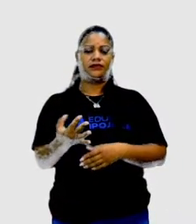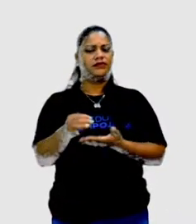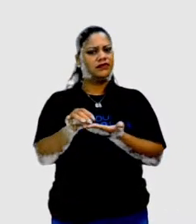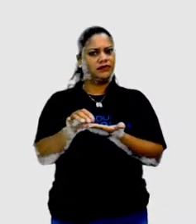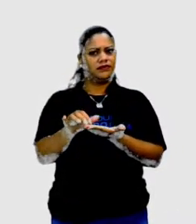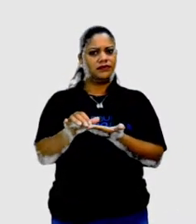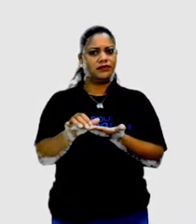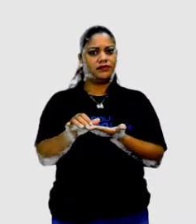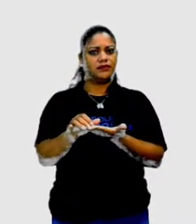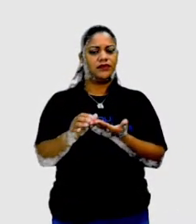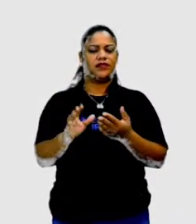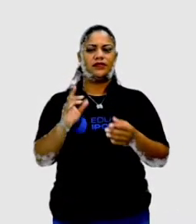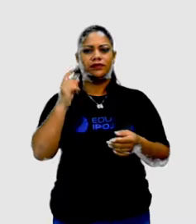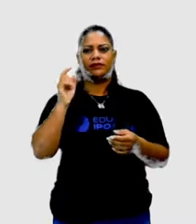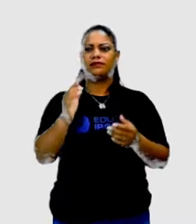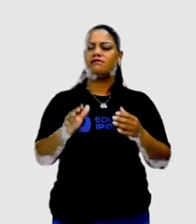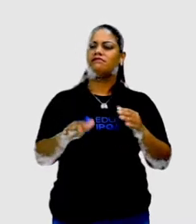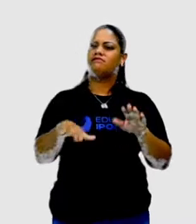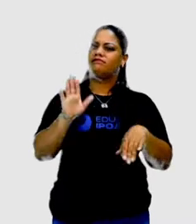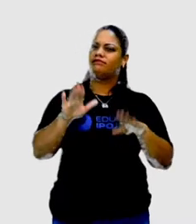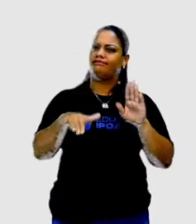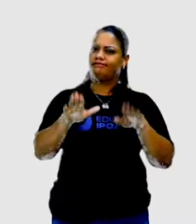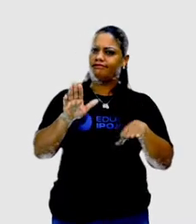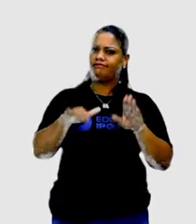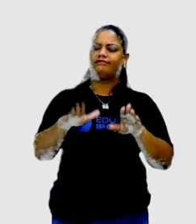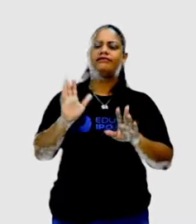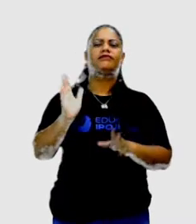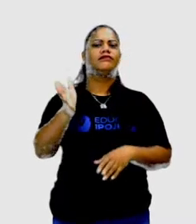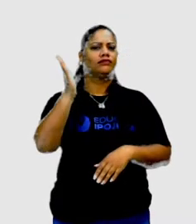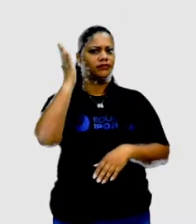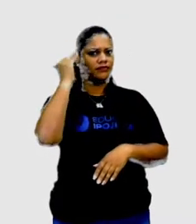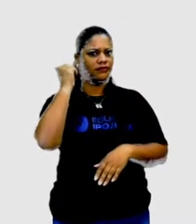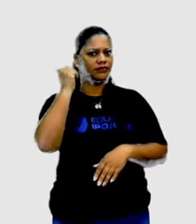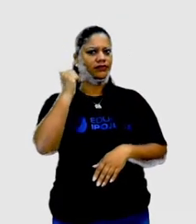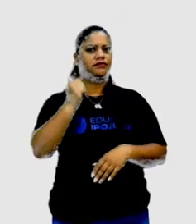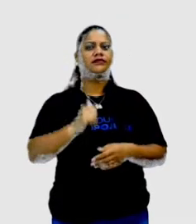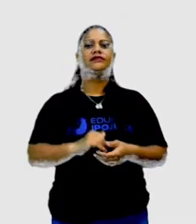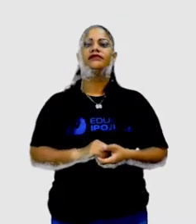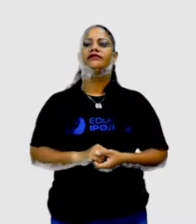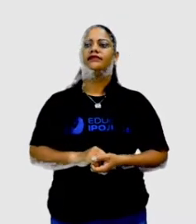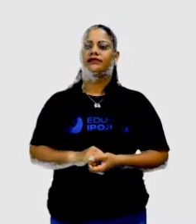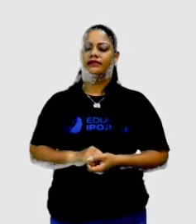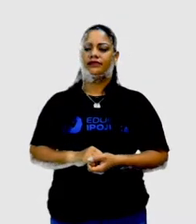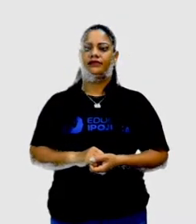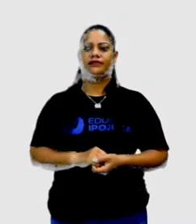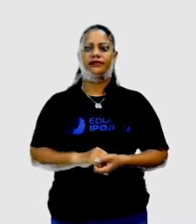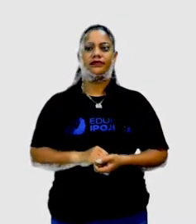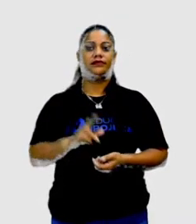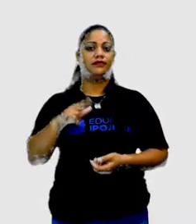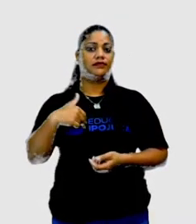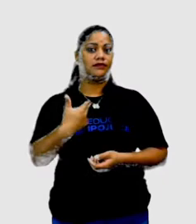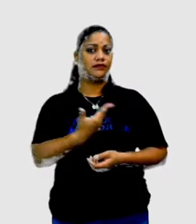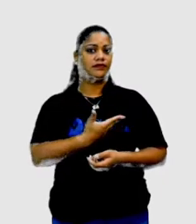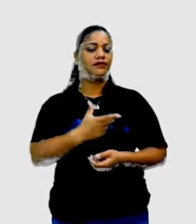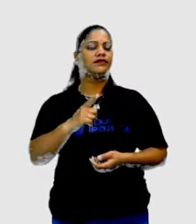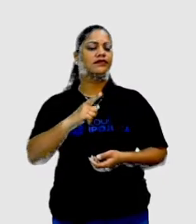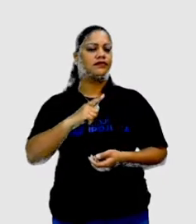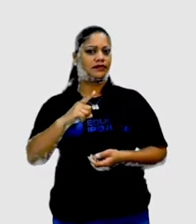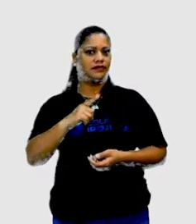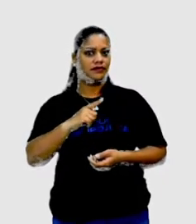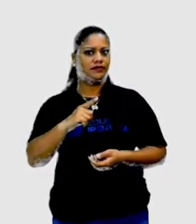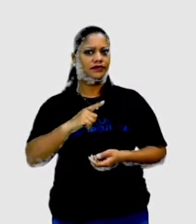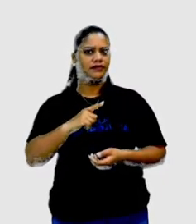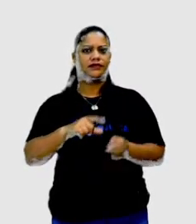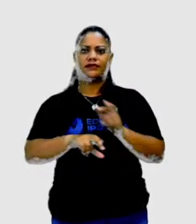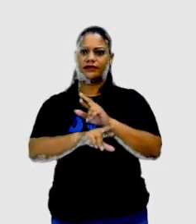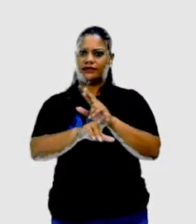tem aí alguma dica de como seria fácil? E aí, para surpresa de vocês ou não, a gente tem sim